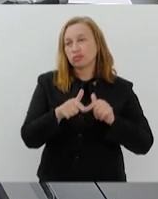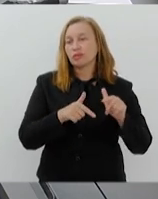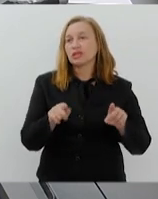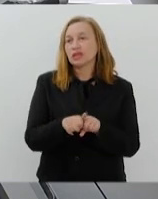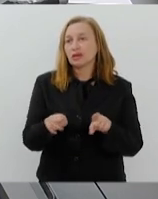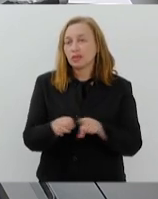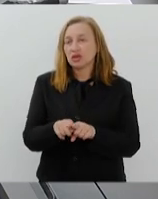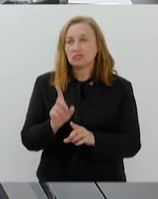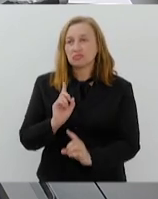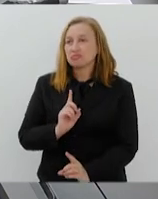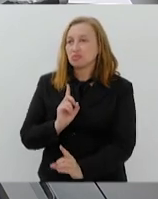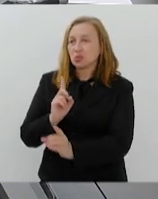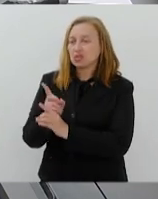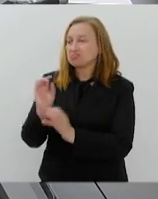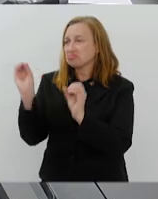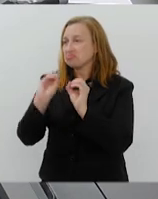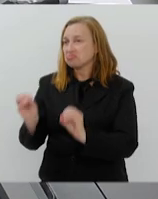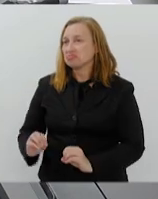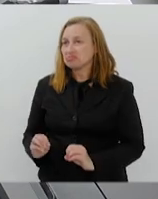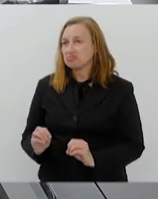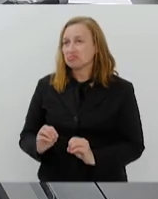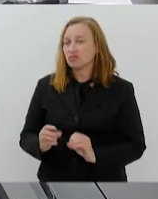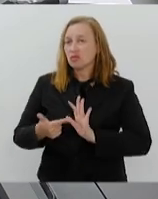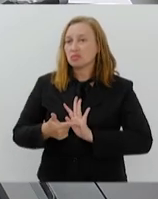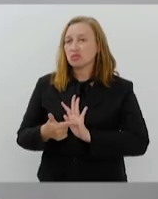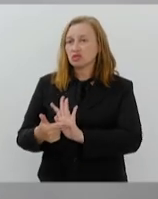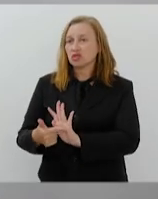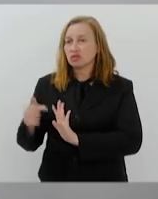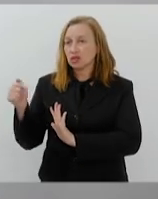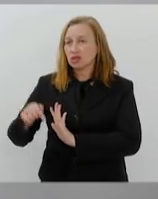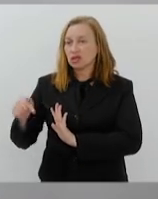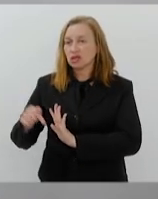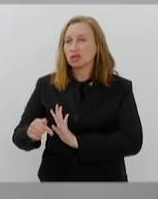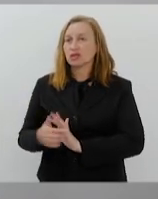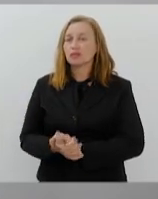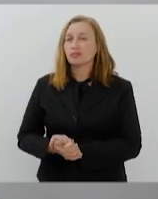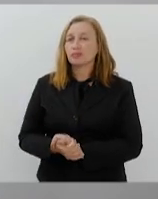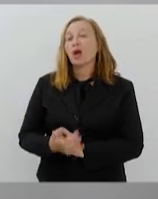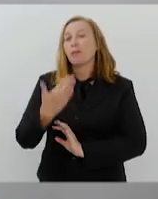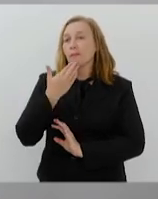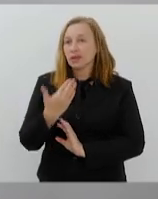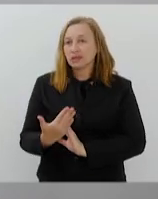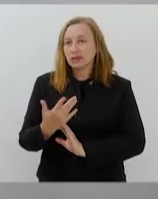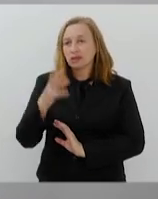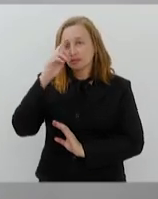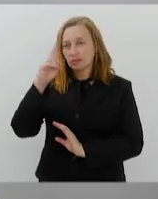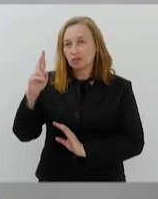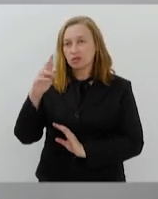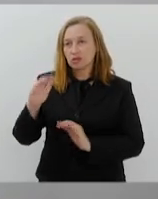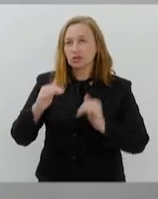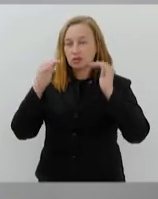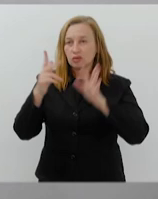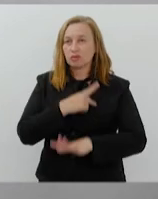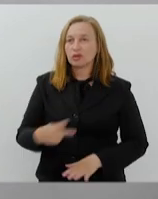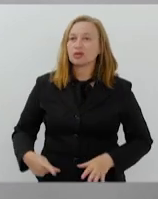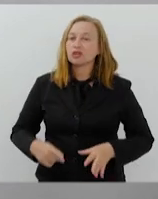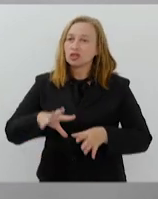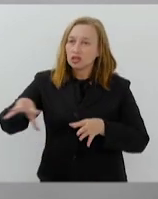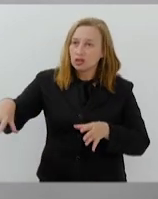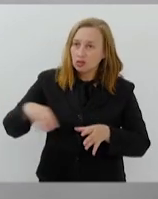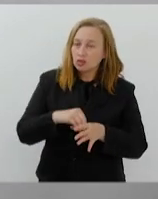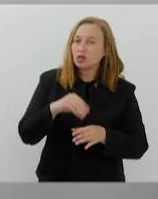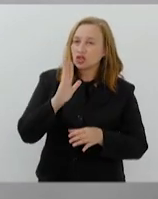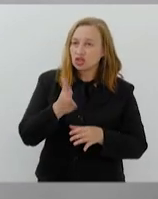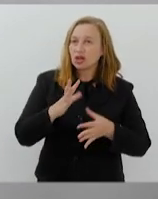também não me contemplem absolutamente nada o que foi exposto aqui então pedi que vossa excelência inclua no que já foi aprovado delber